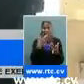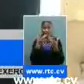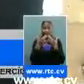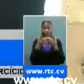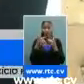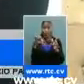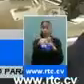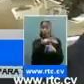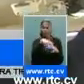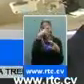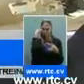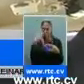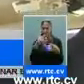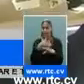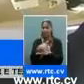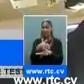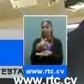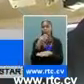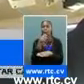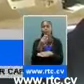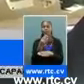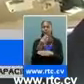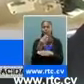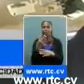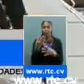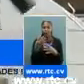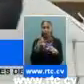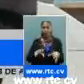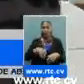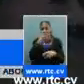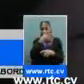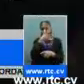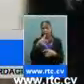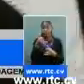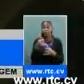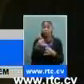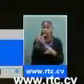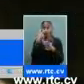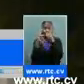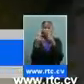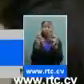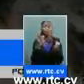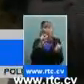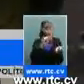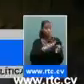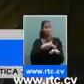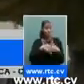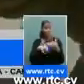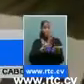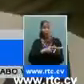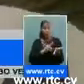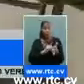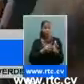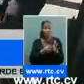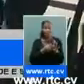difícil acesso recorrendo às técnicas de rapel e escalada em deste militares seja também colocada à prova o exercício tem também uma